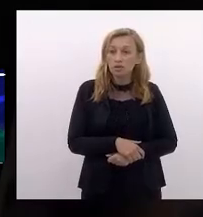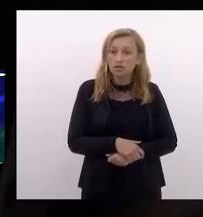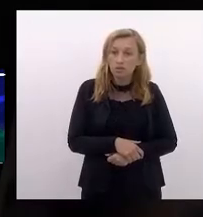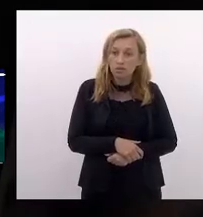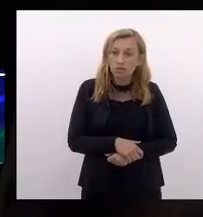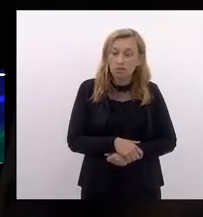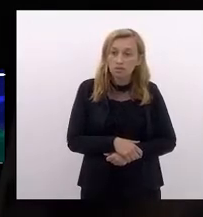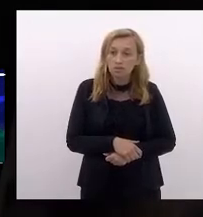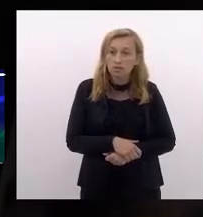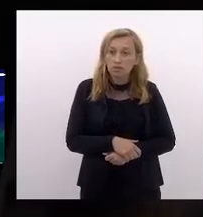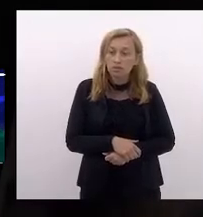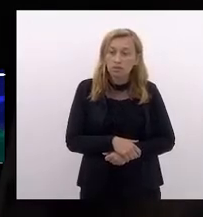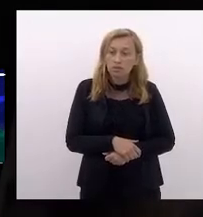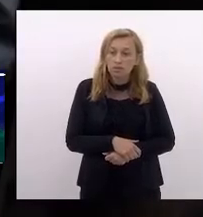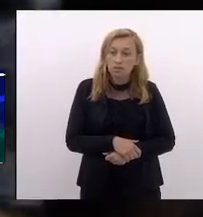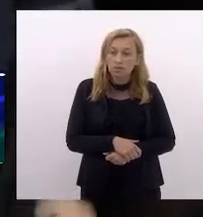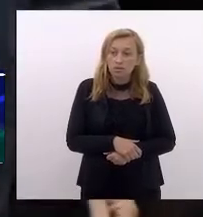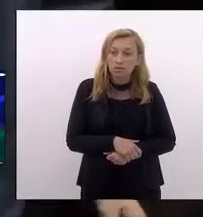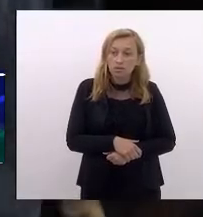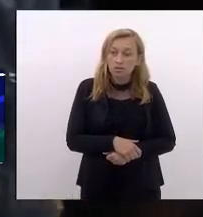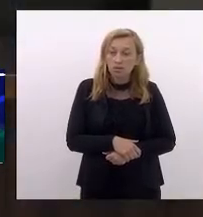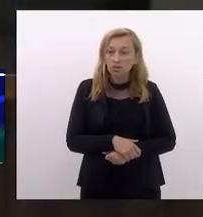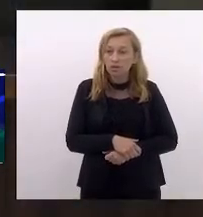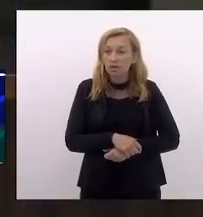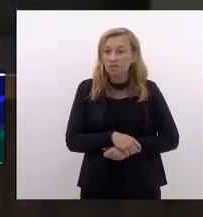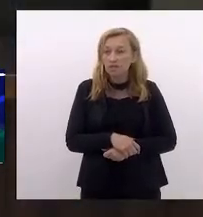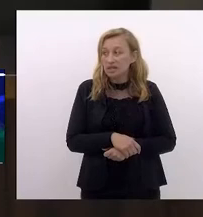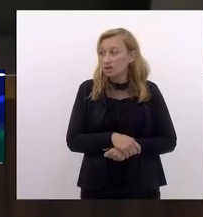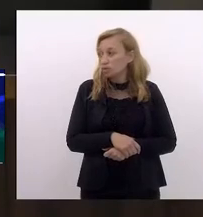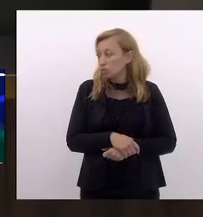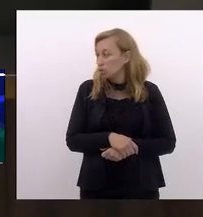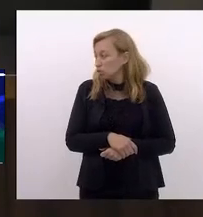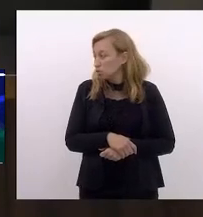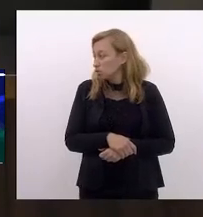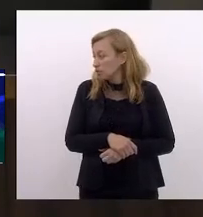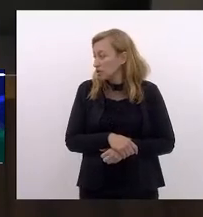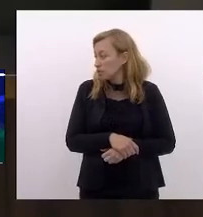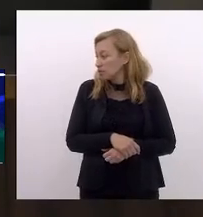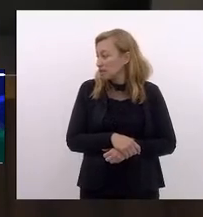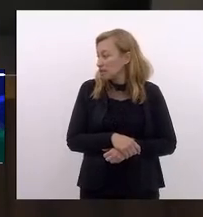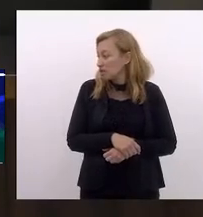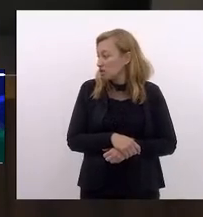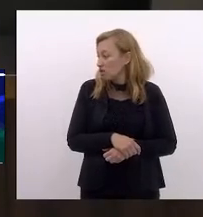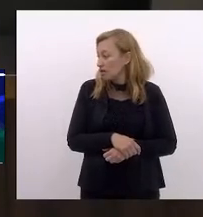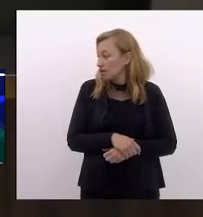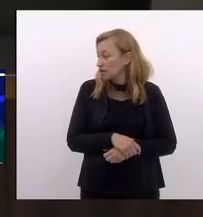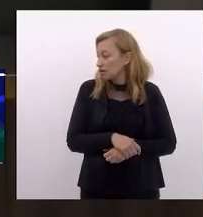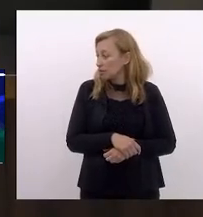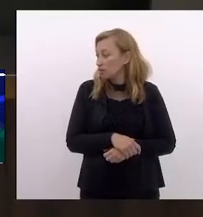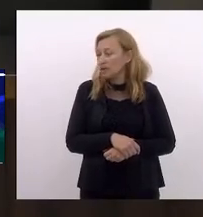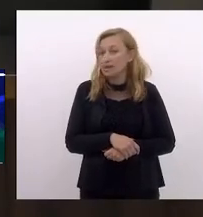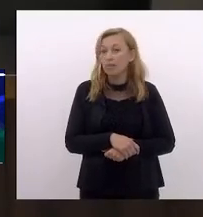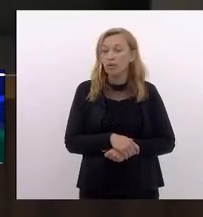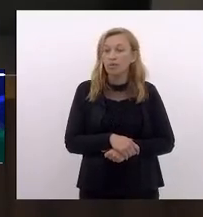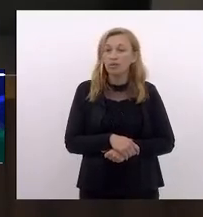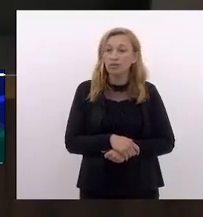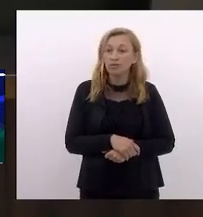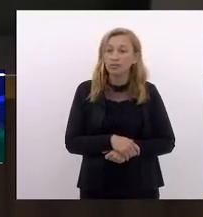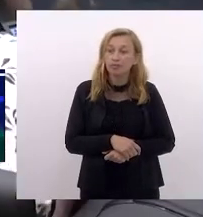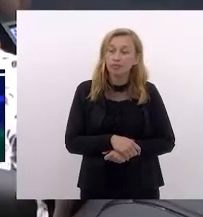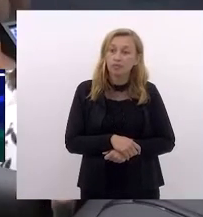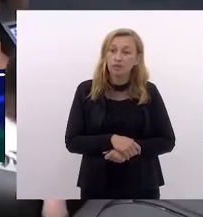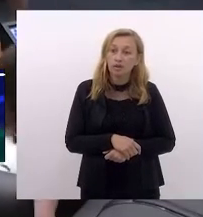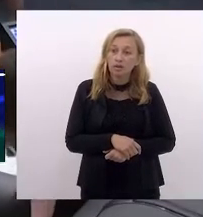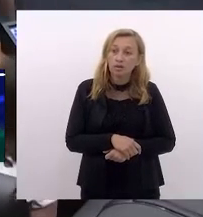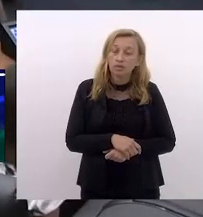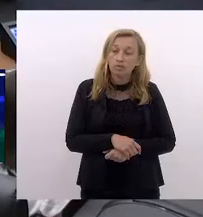cobre para que são quase distorcido E aí E aí